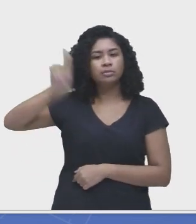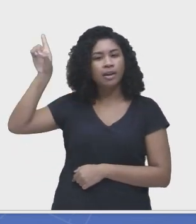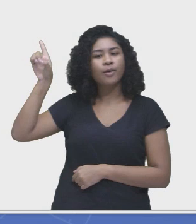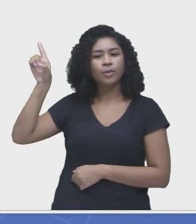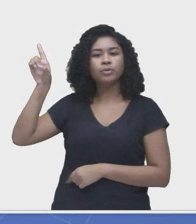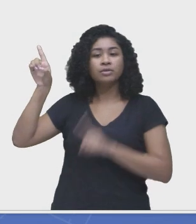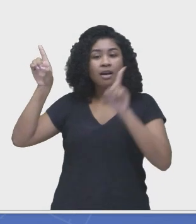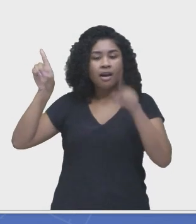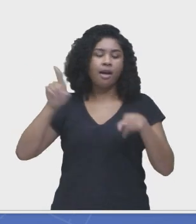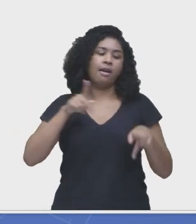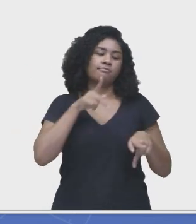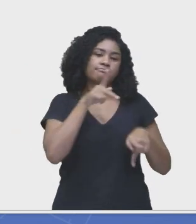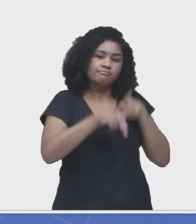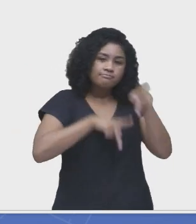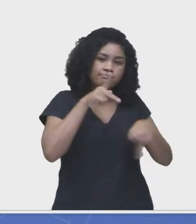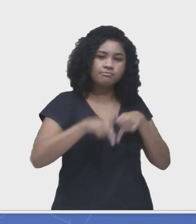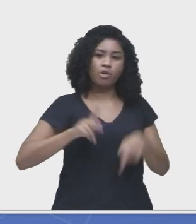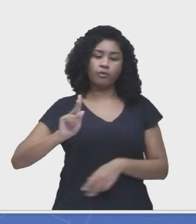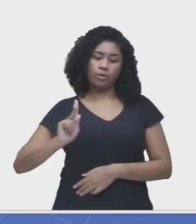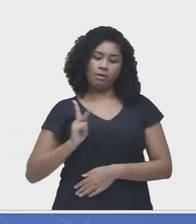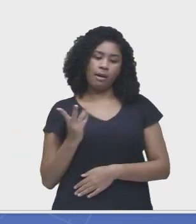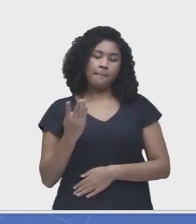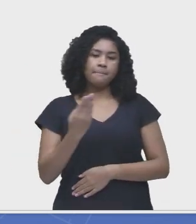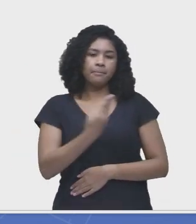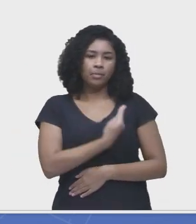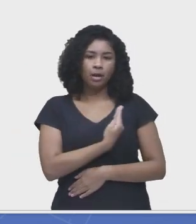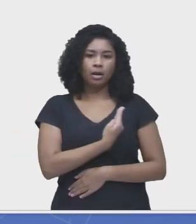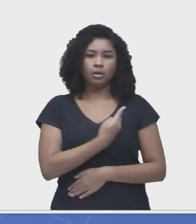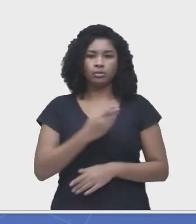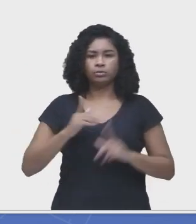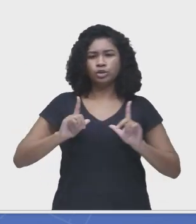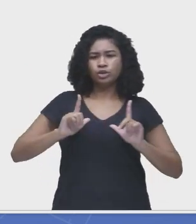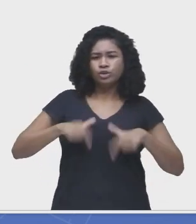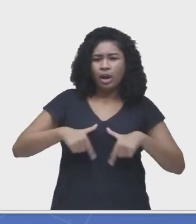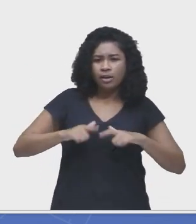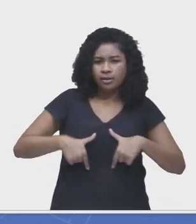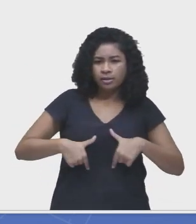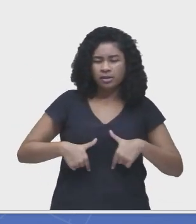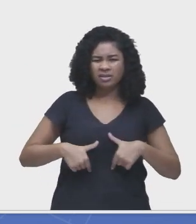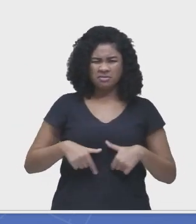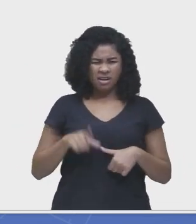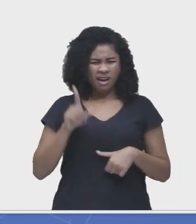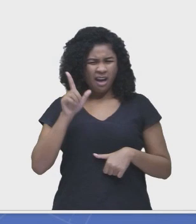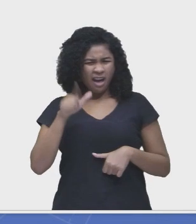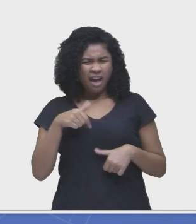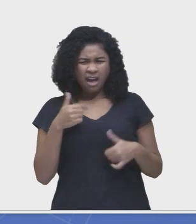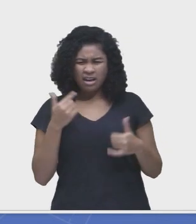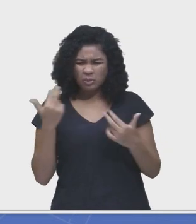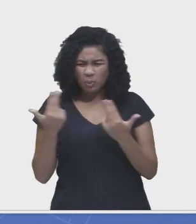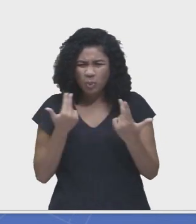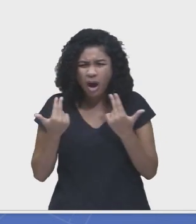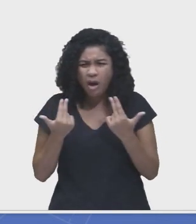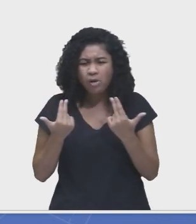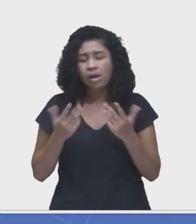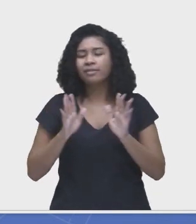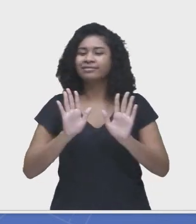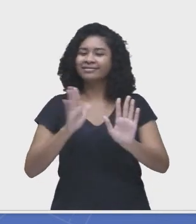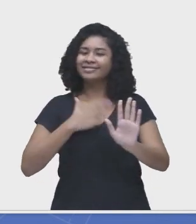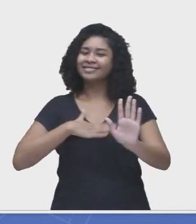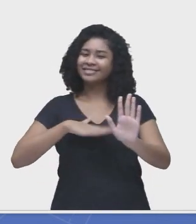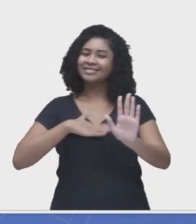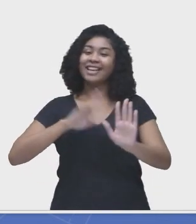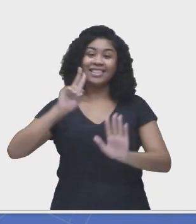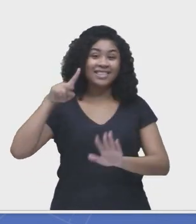são os israelitas. Professora, é a mesma coisa? Nós vamos explicar mais para frente, pode ficar tranquilos, tá bom? Então, os